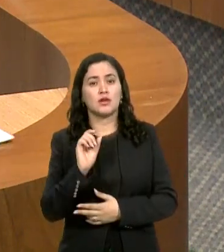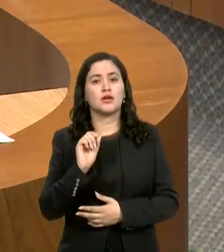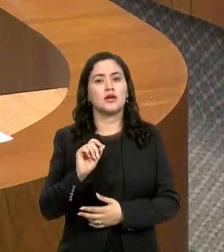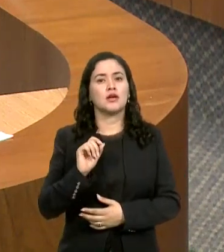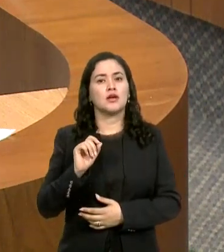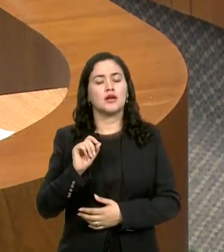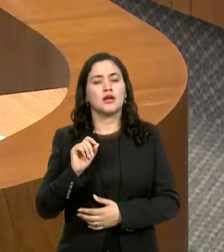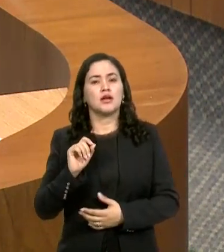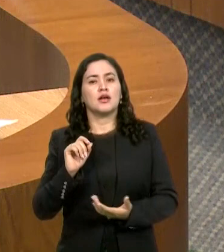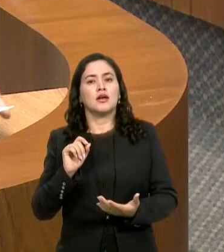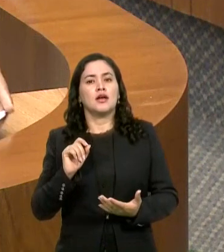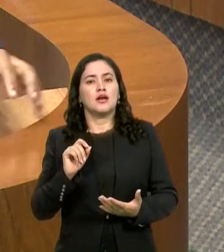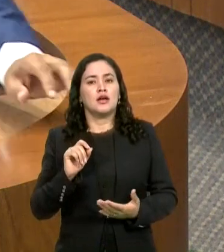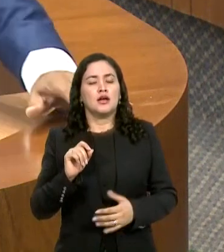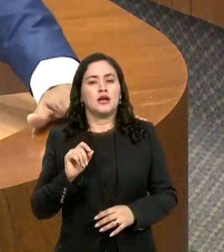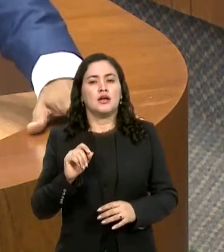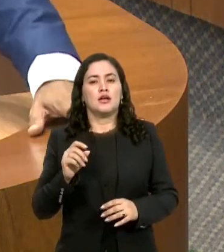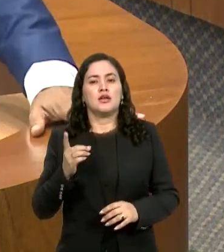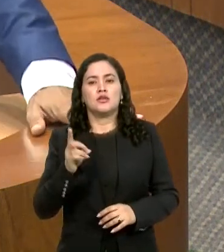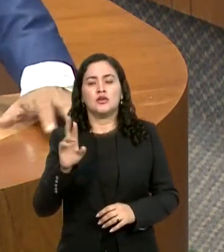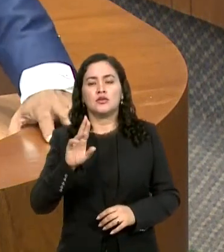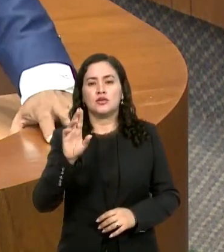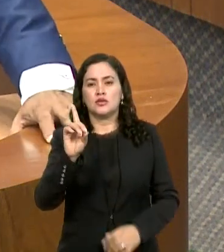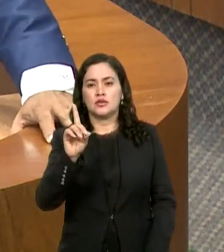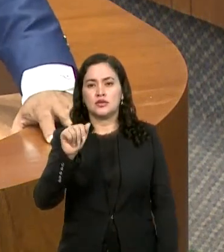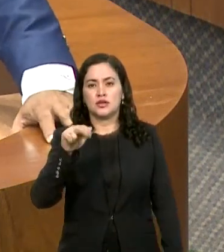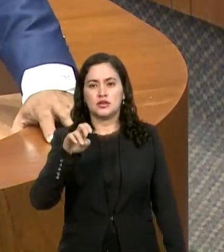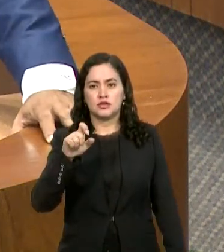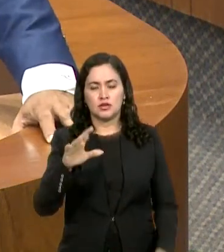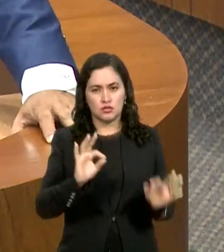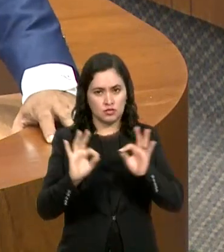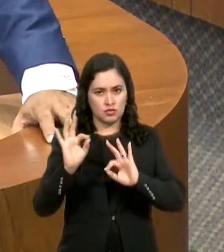apreço pela Defensoria Pública do Estado do Maranhão.